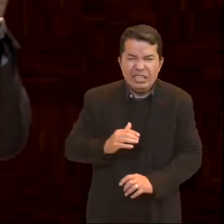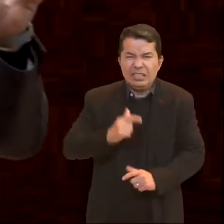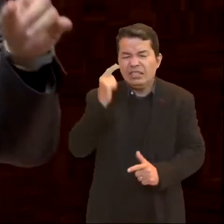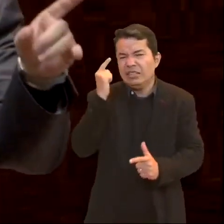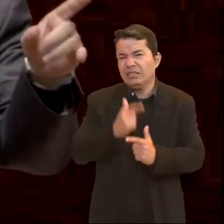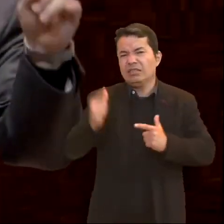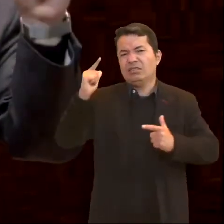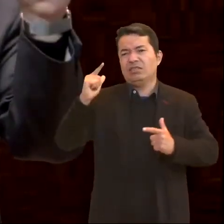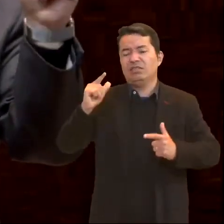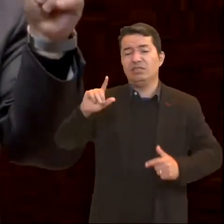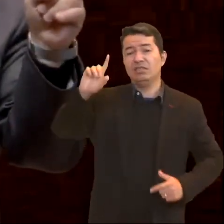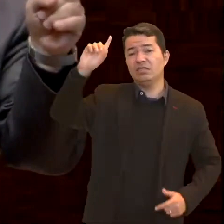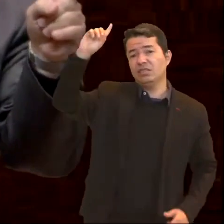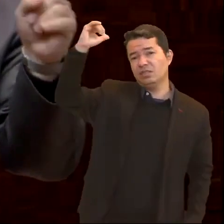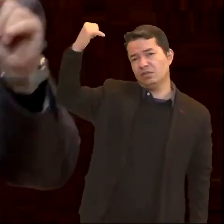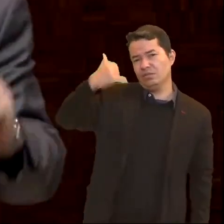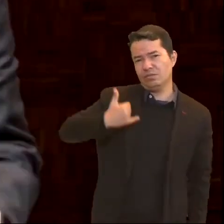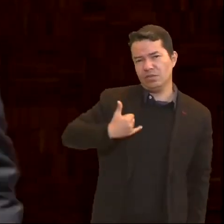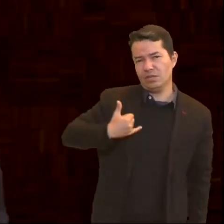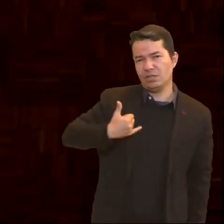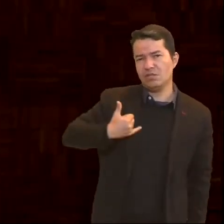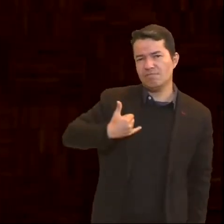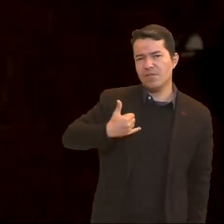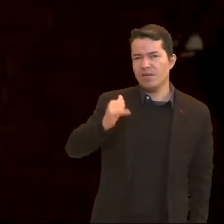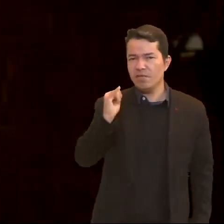vou disciplinar você.